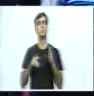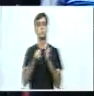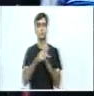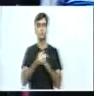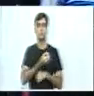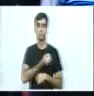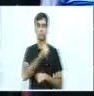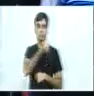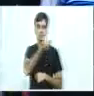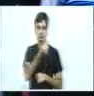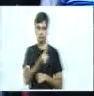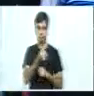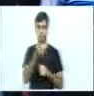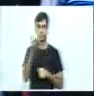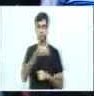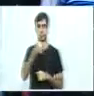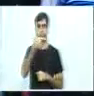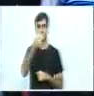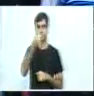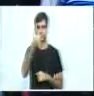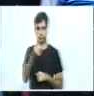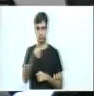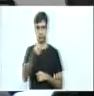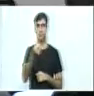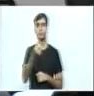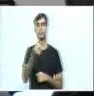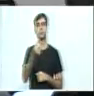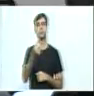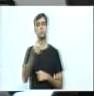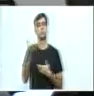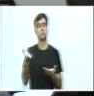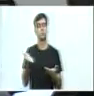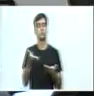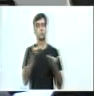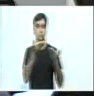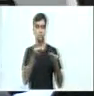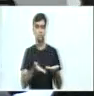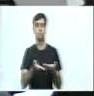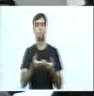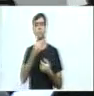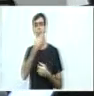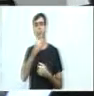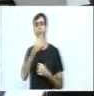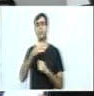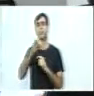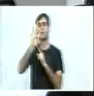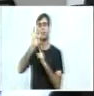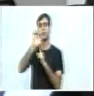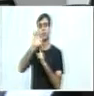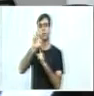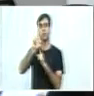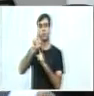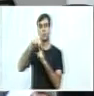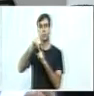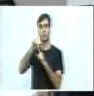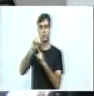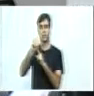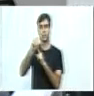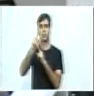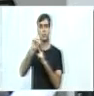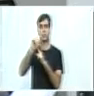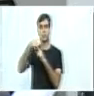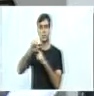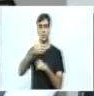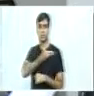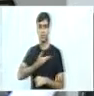Representação 016-2016, excelentíssimo senhor Fernando da Mata Pimentel, governador do Estado de